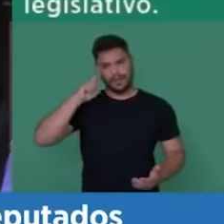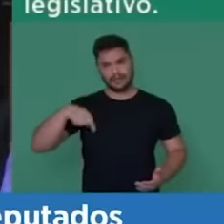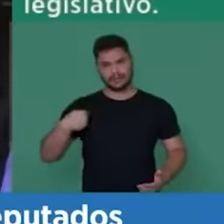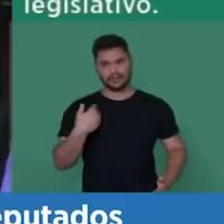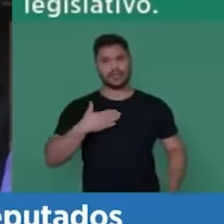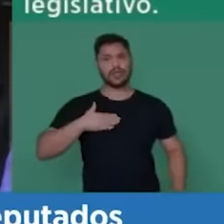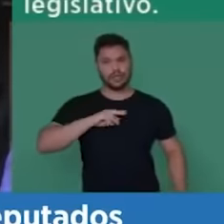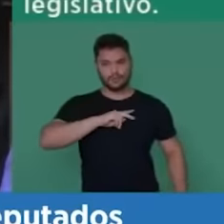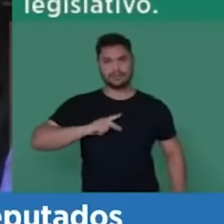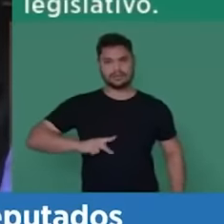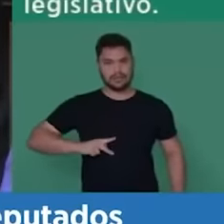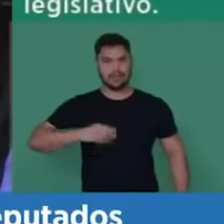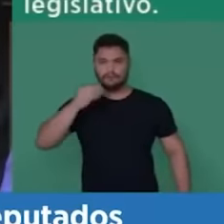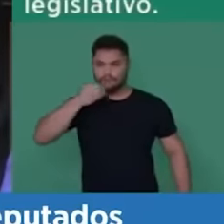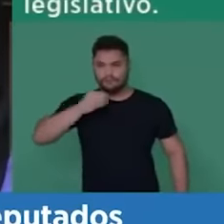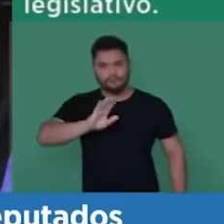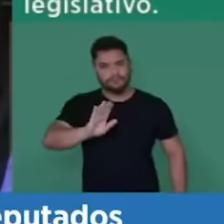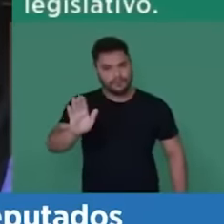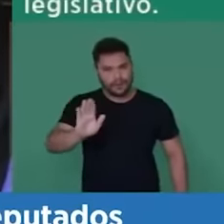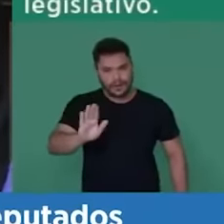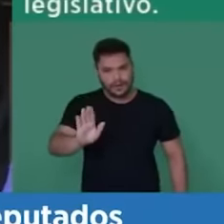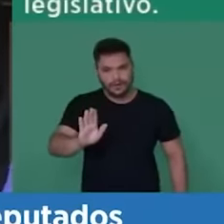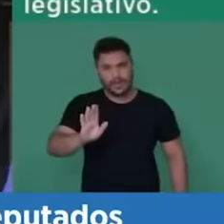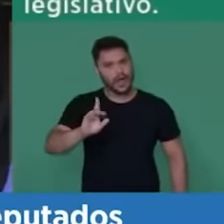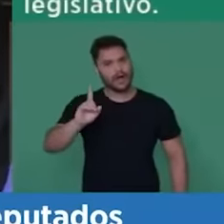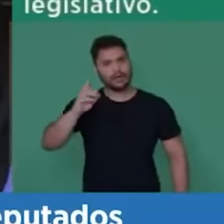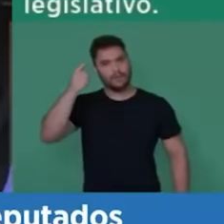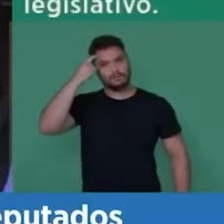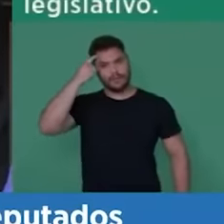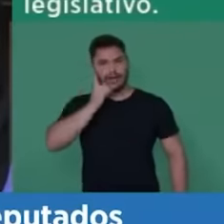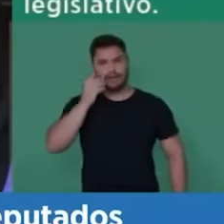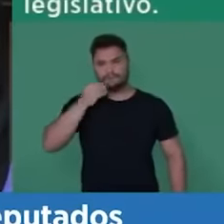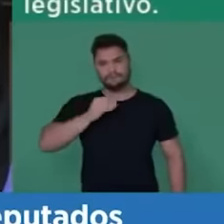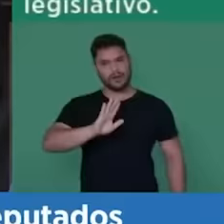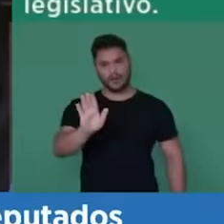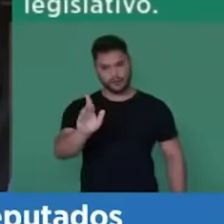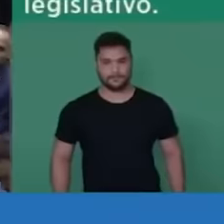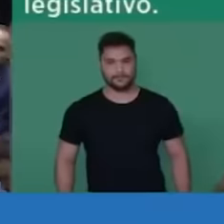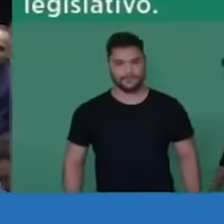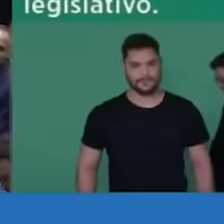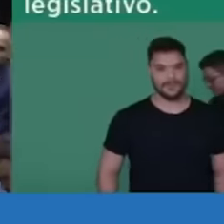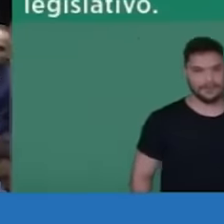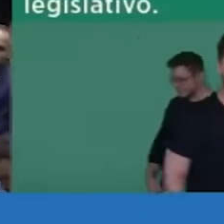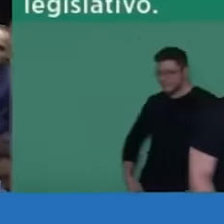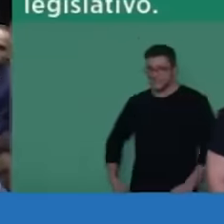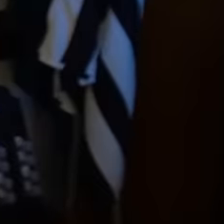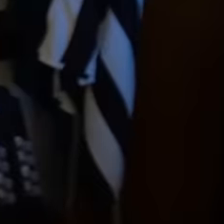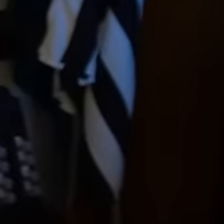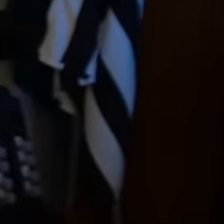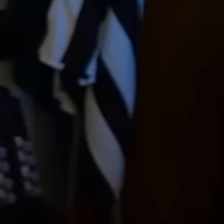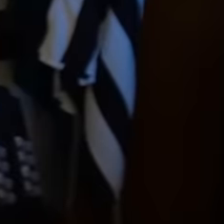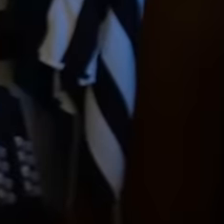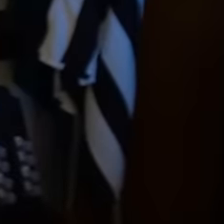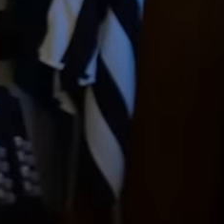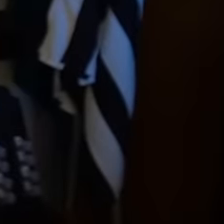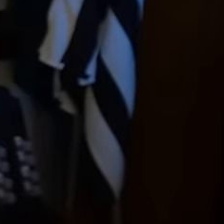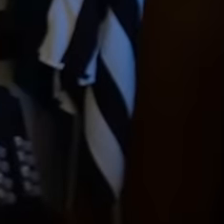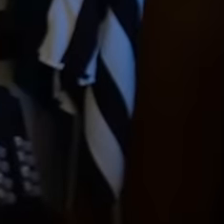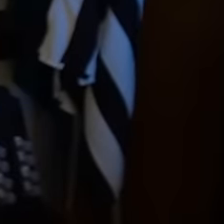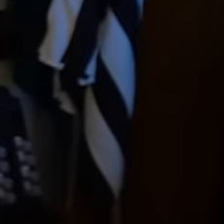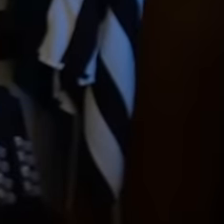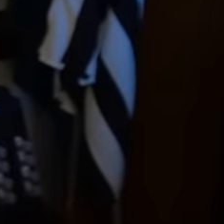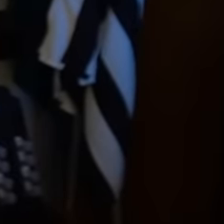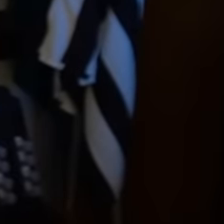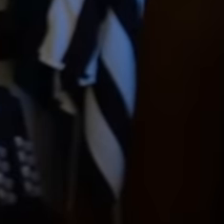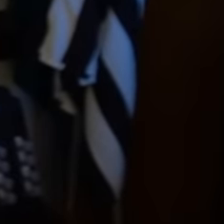diretora, não subestimem os membros do Parlamento e dessa legislatura. Pois muito bem, né? Houve essa sinalização de que a